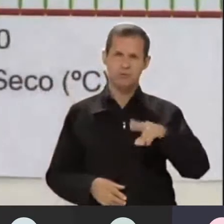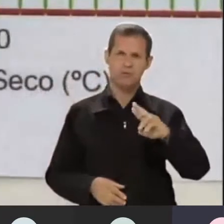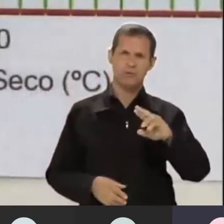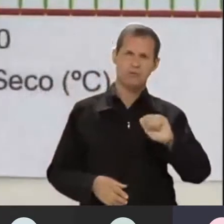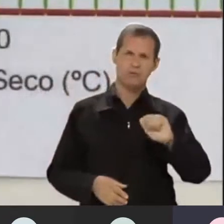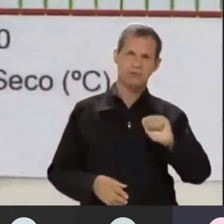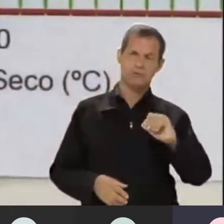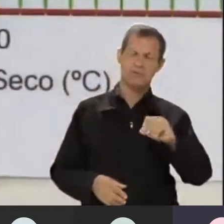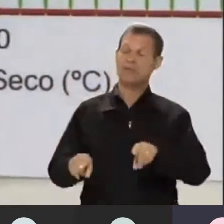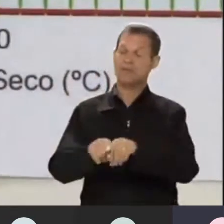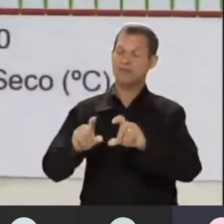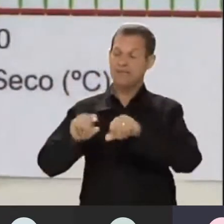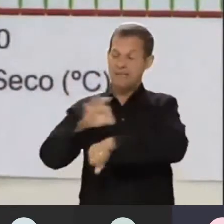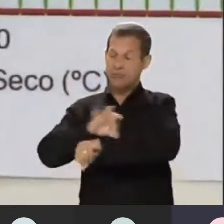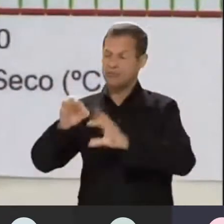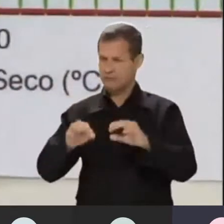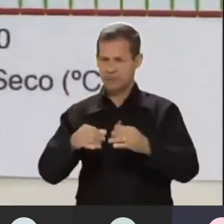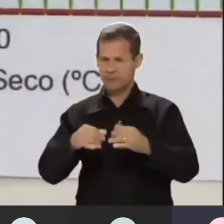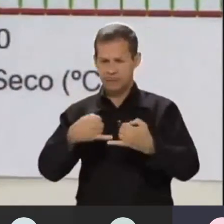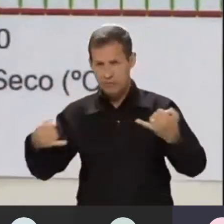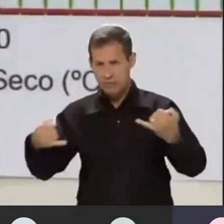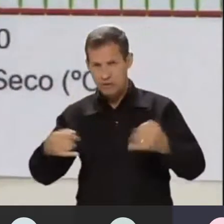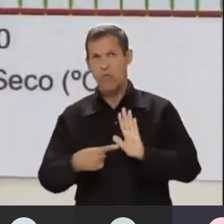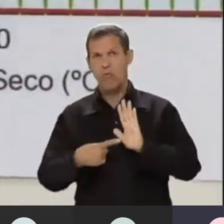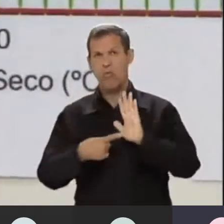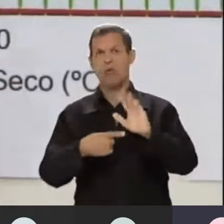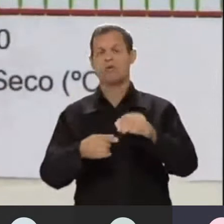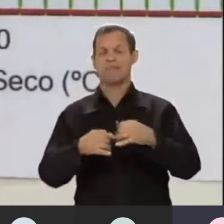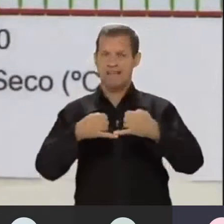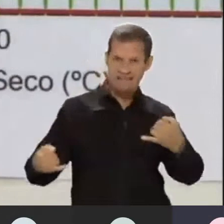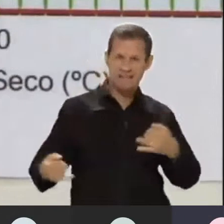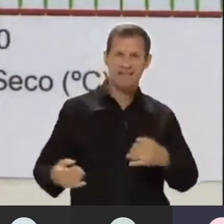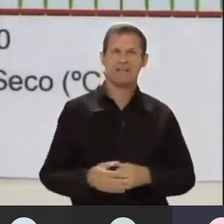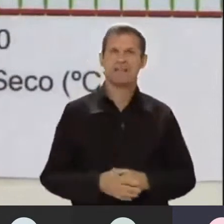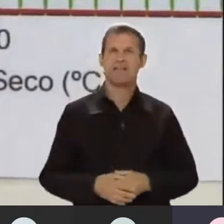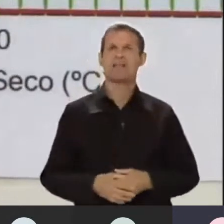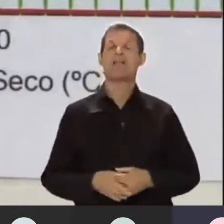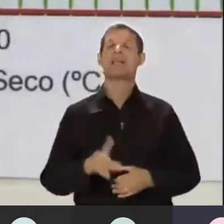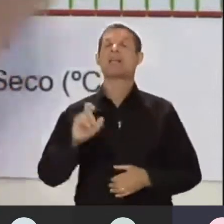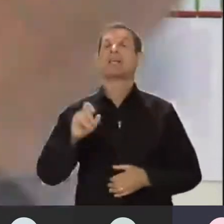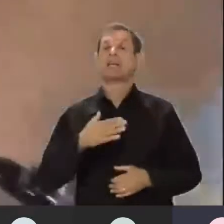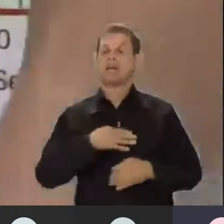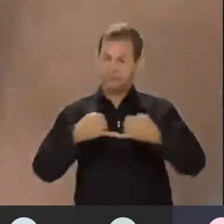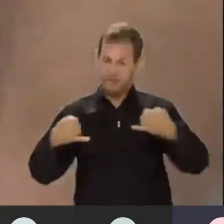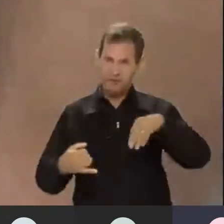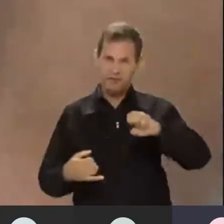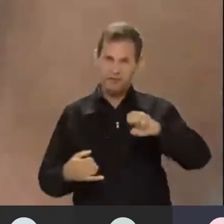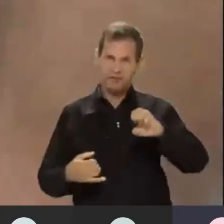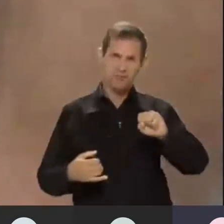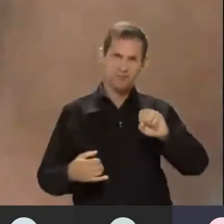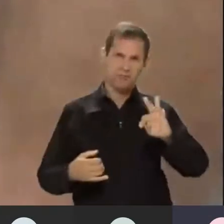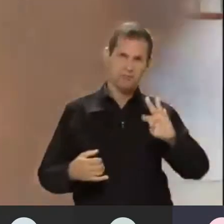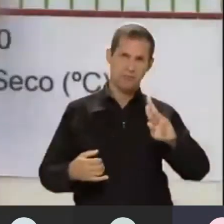mas já tá praticamente em cima dessa linha. Então, eu vou destacar essa linha, que ela vai ser a minha linha